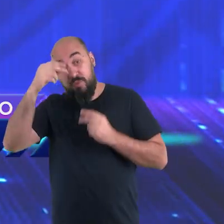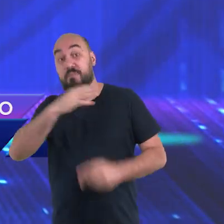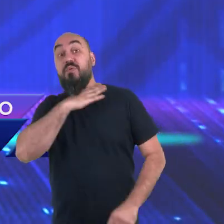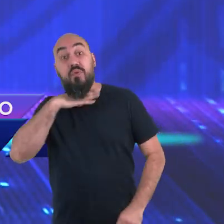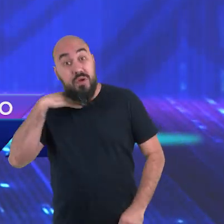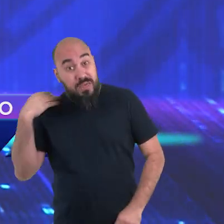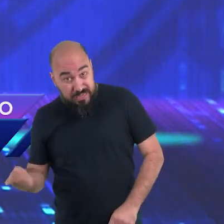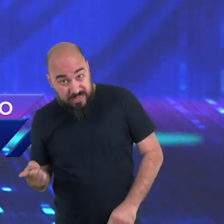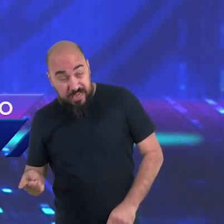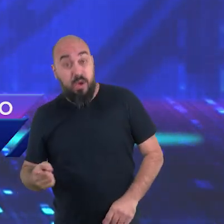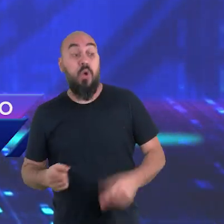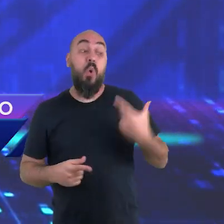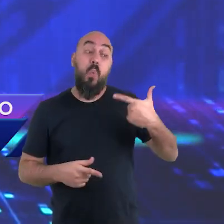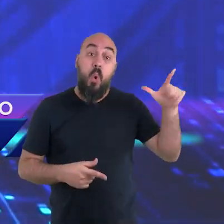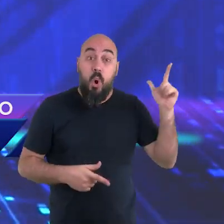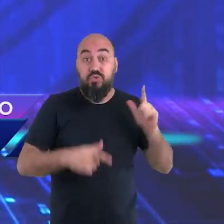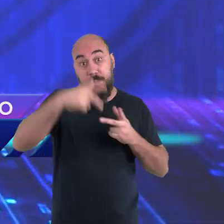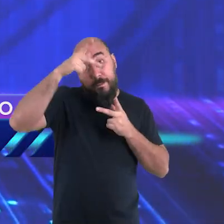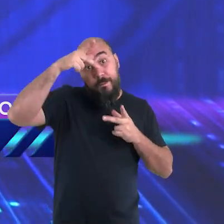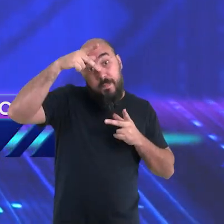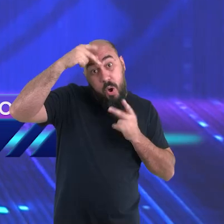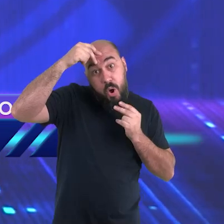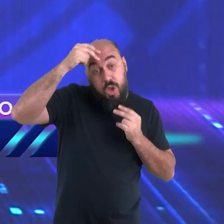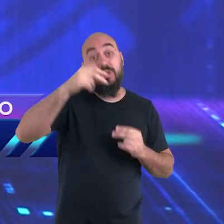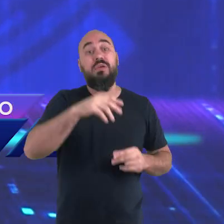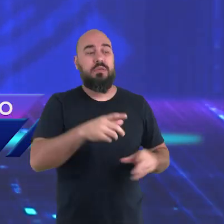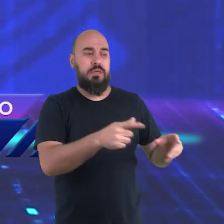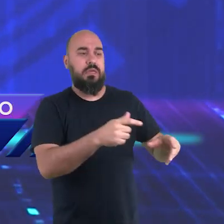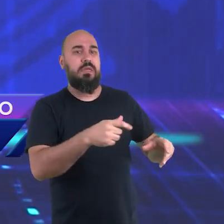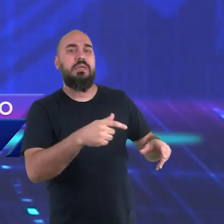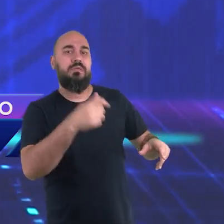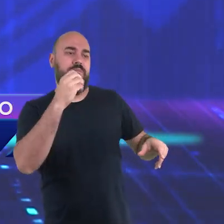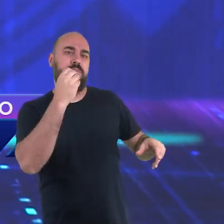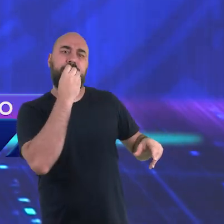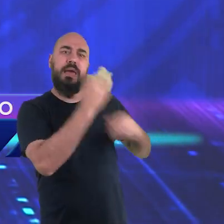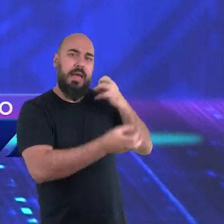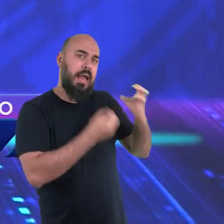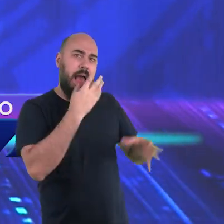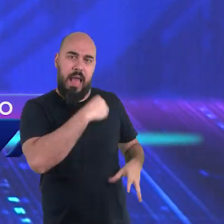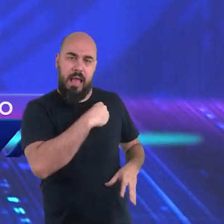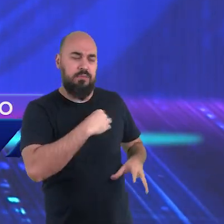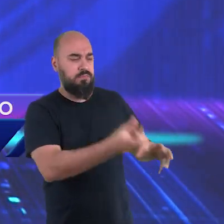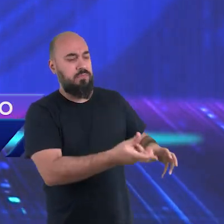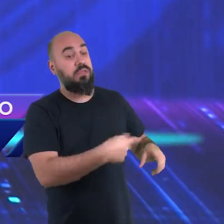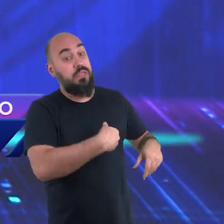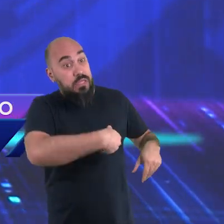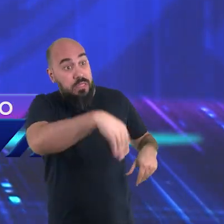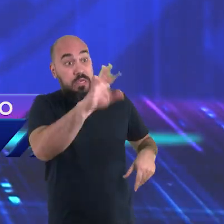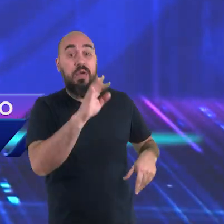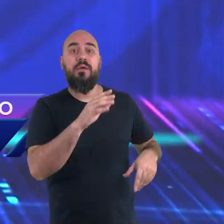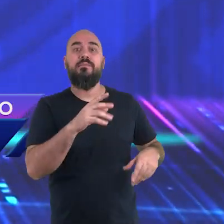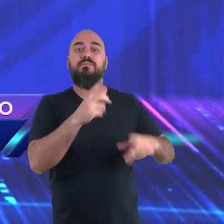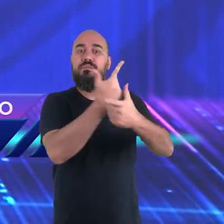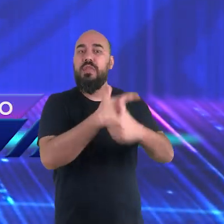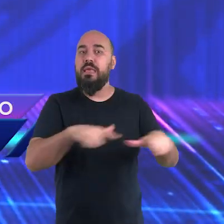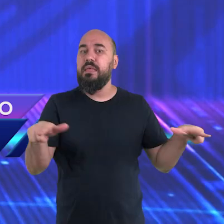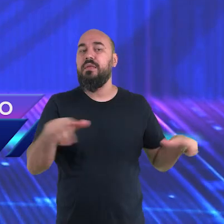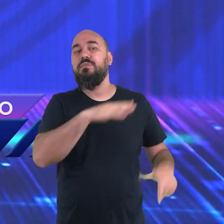Azazel recebia todos os pecados sobre sua cabeça, era enviado para o deserto e lá ele ficava abandonado.